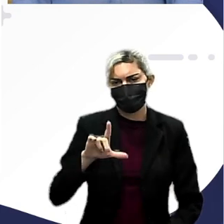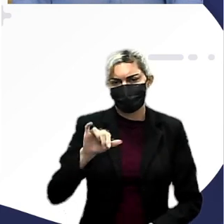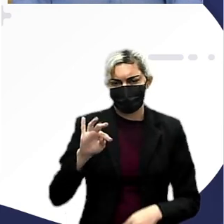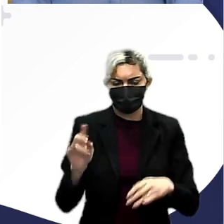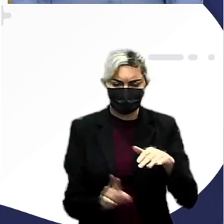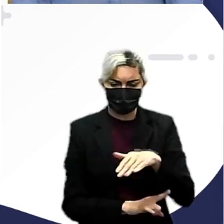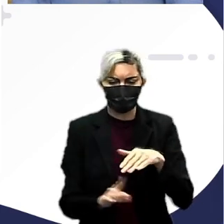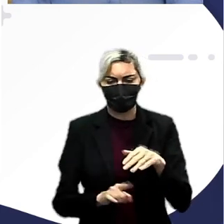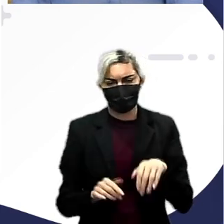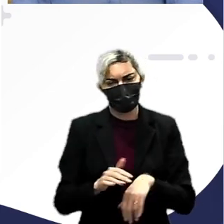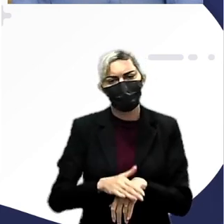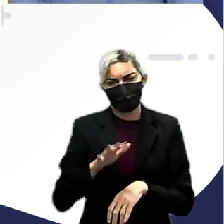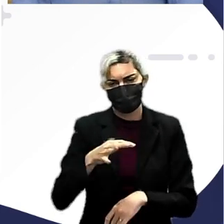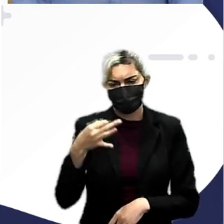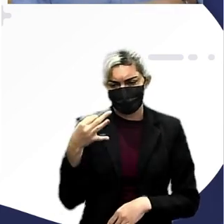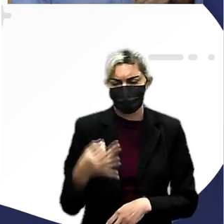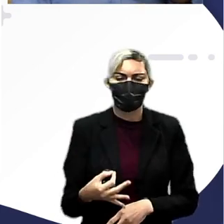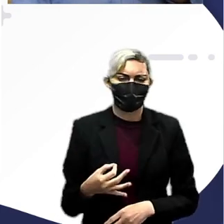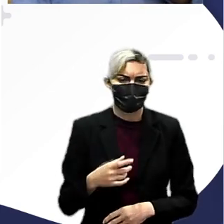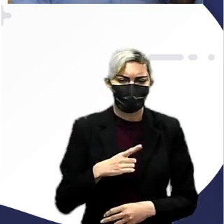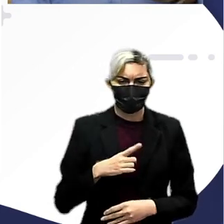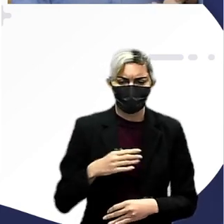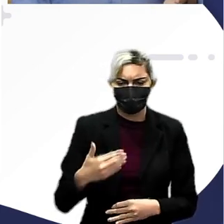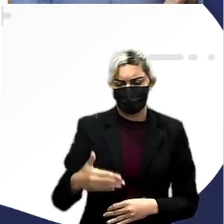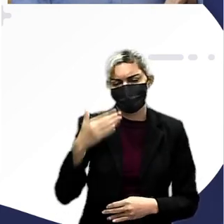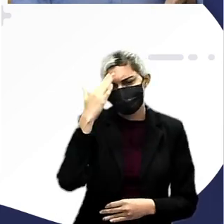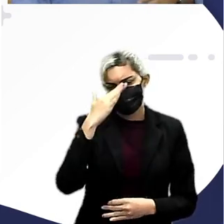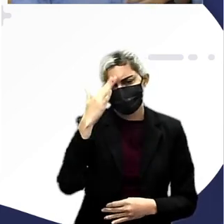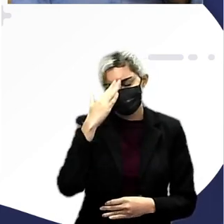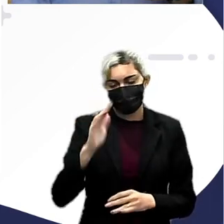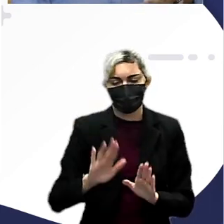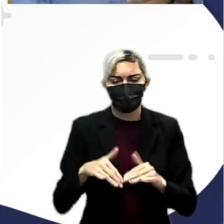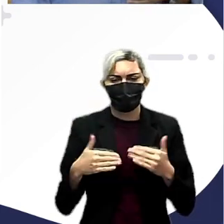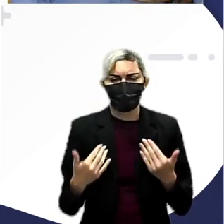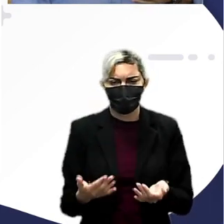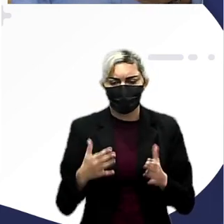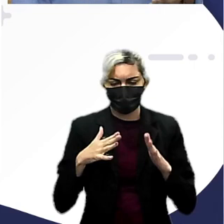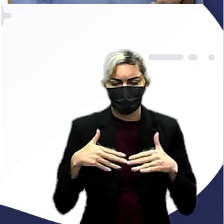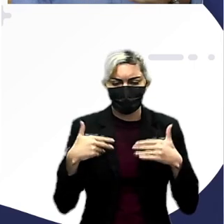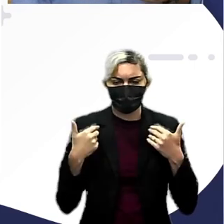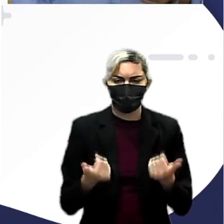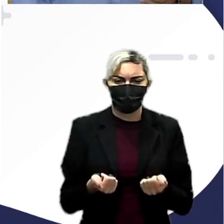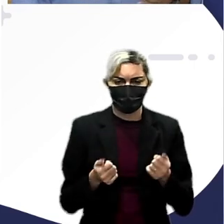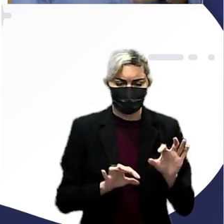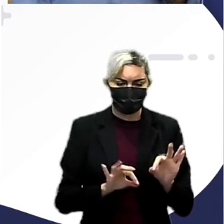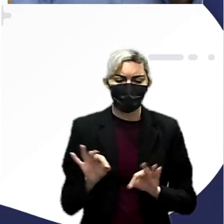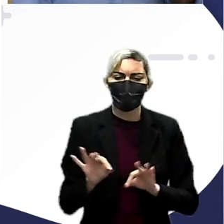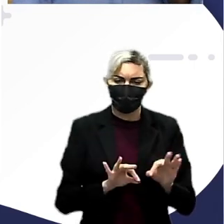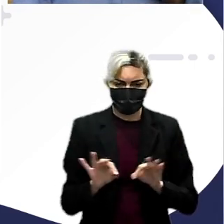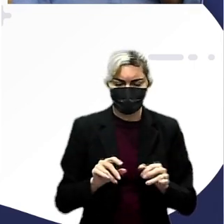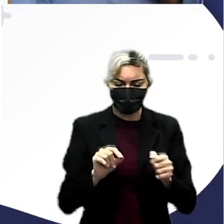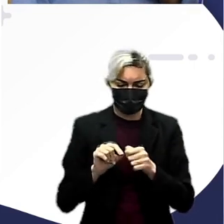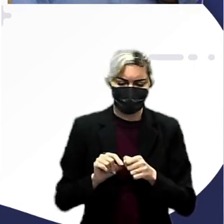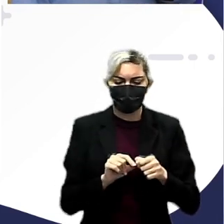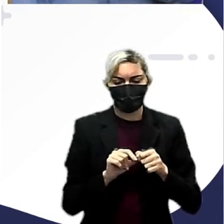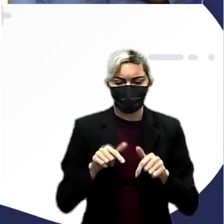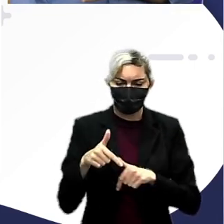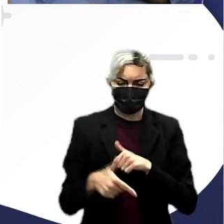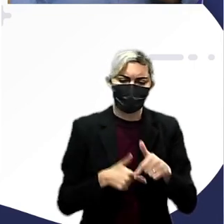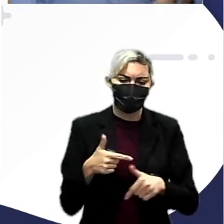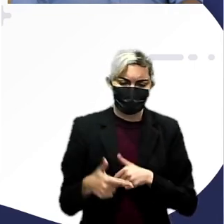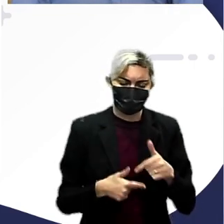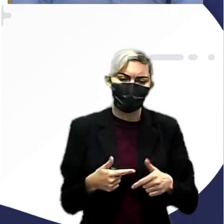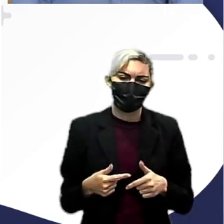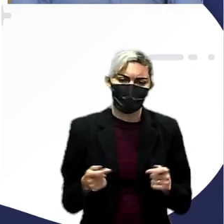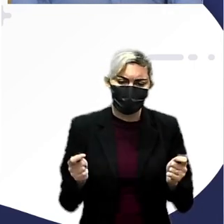você com a mais absoluta certeza vai entender qual vai ser a melhor forma de produzir um produto ou um serviço que lhe